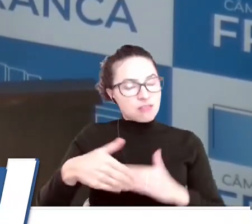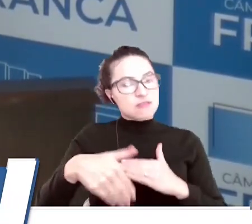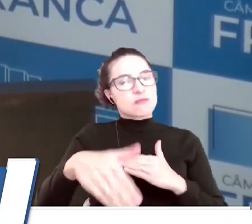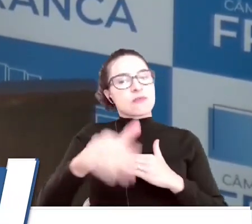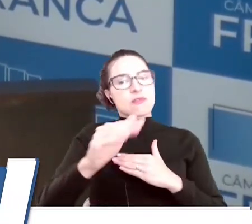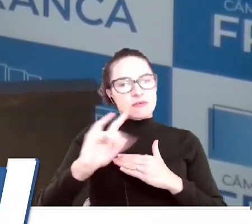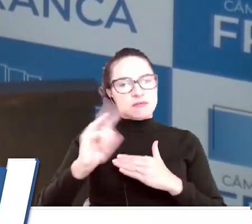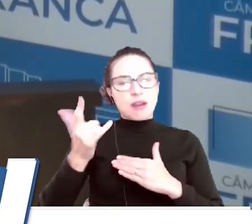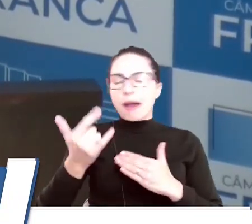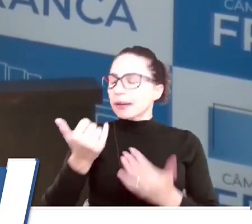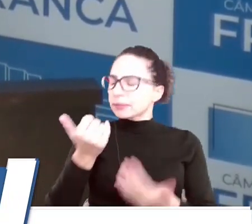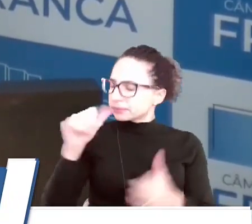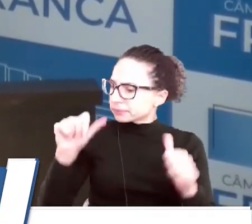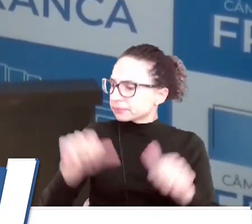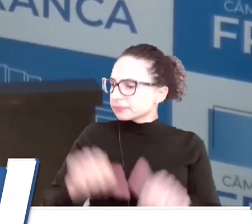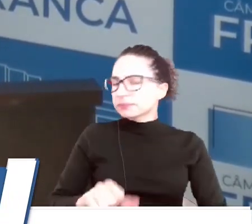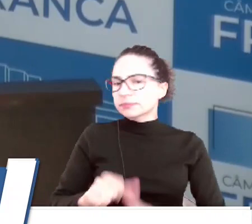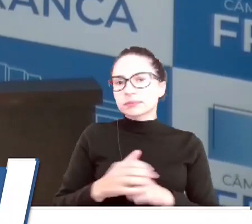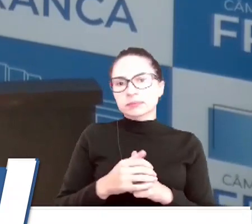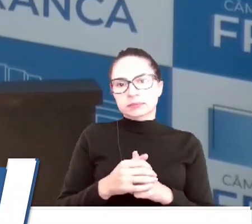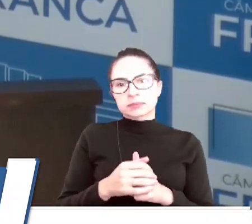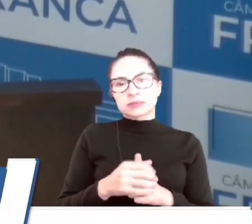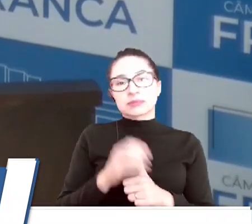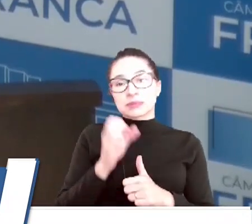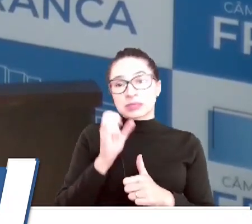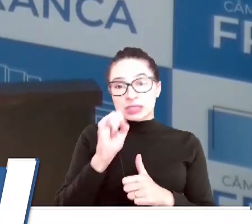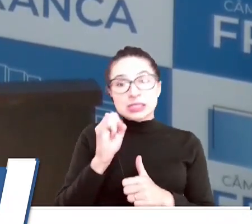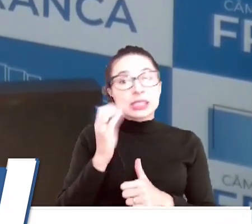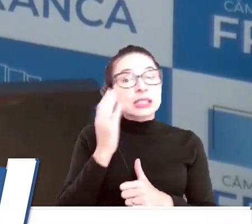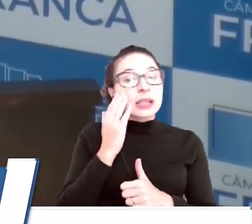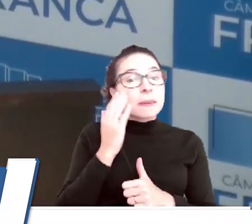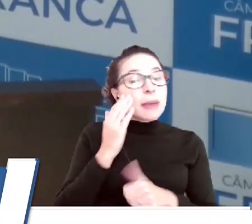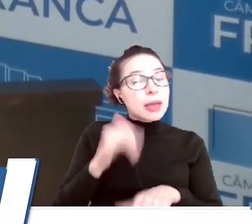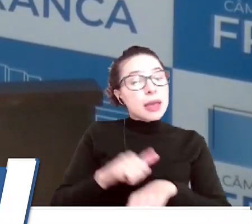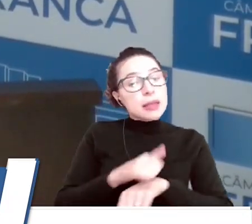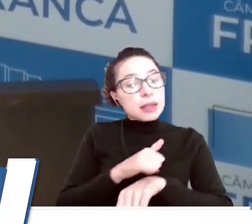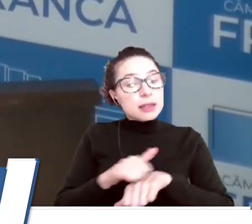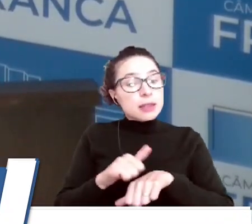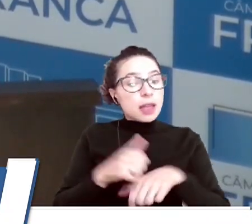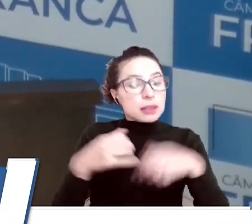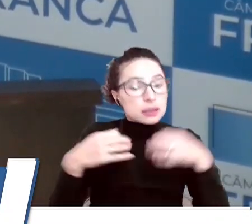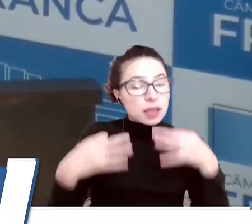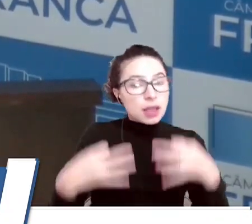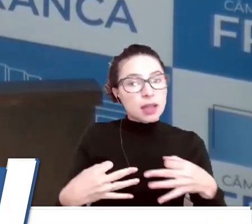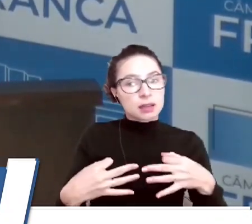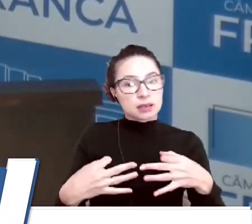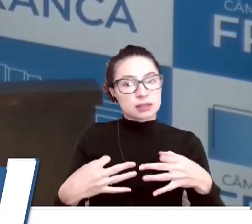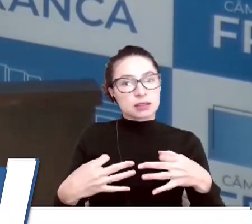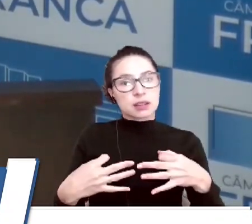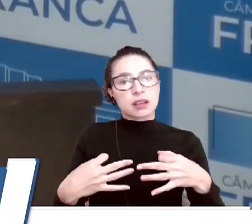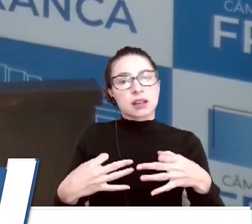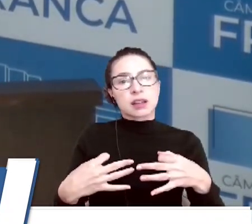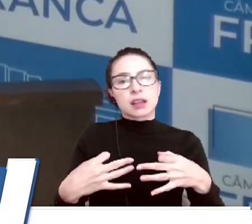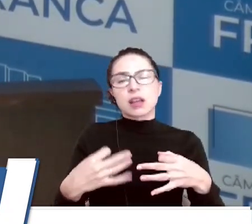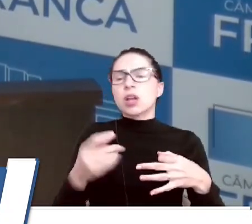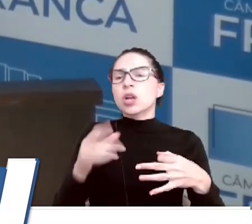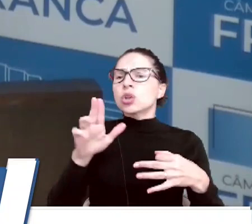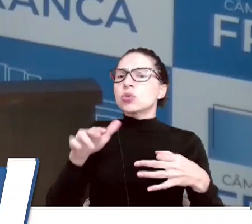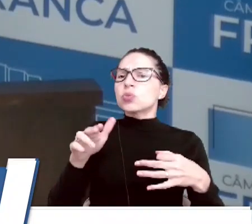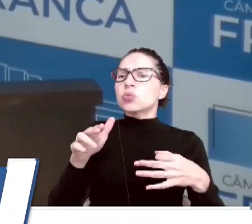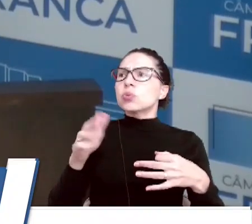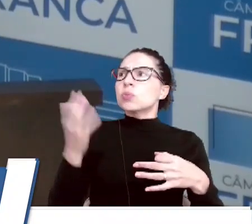condição diferenciada, se soubermos fazer aquilo que deve ser feito. Olímpia foi negociado um dia